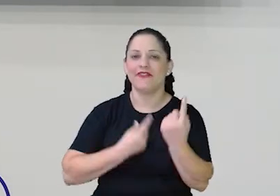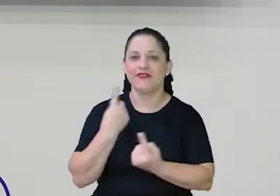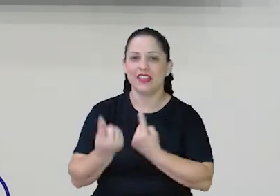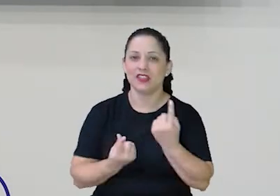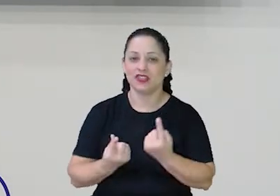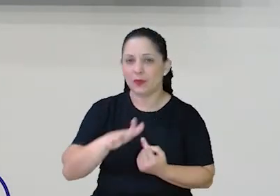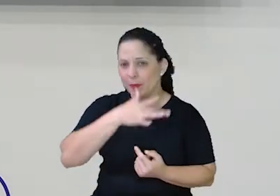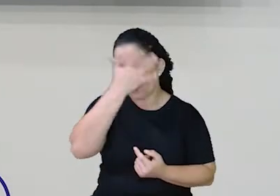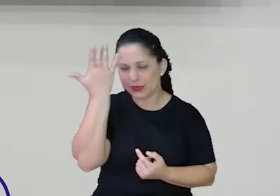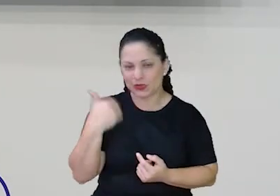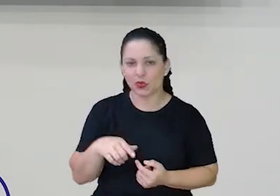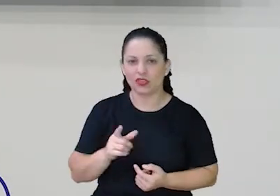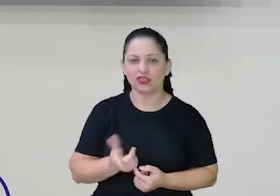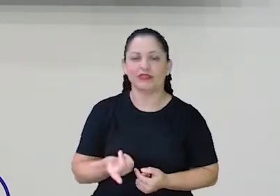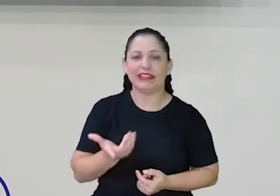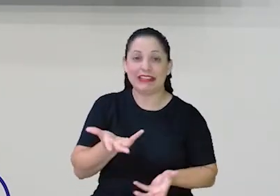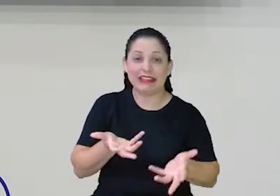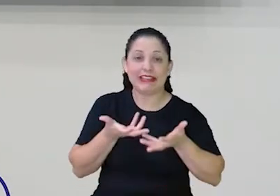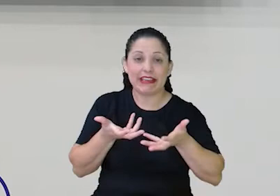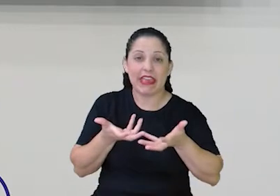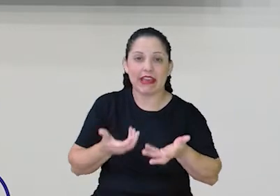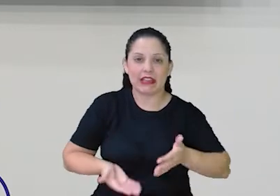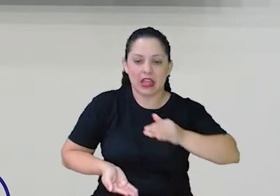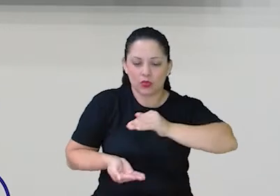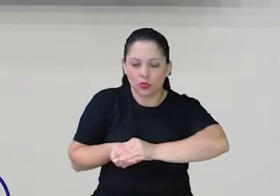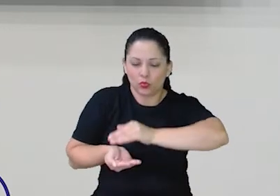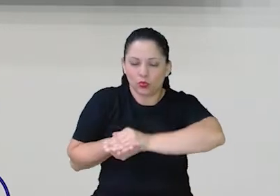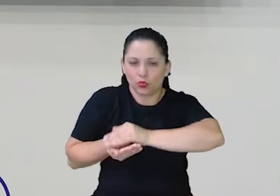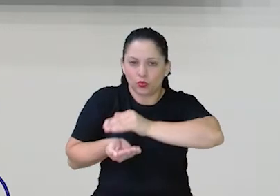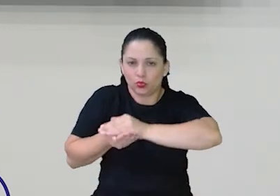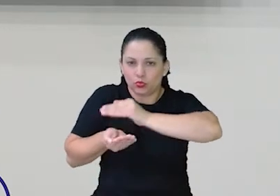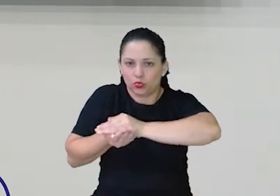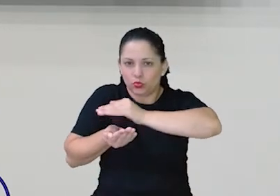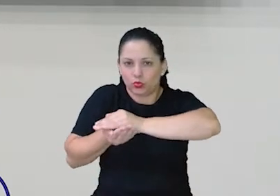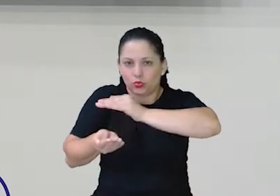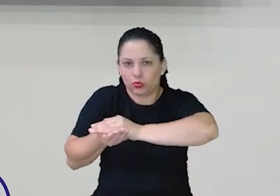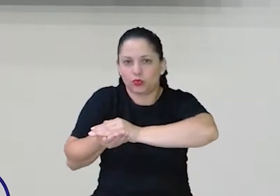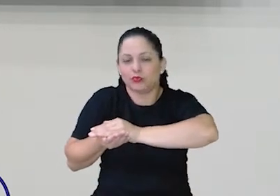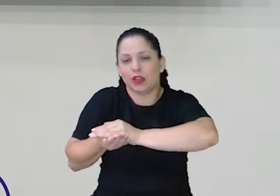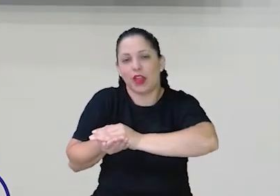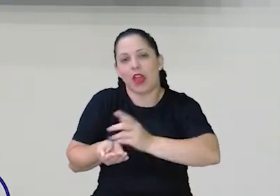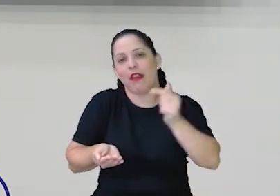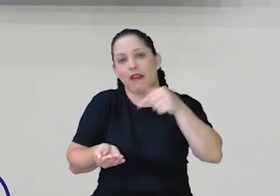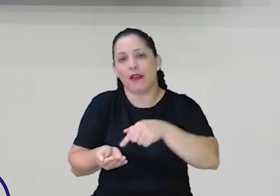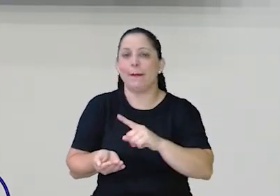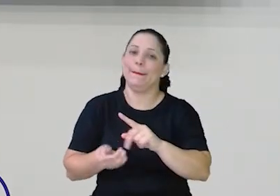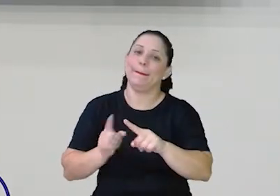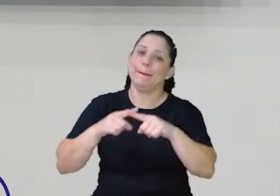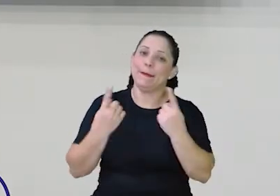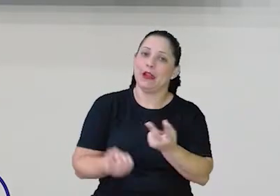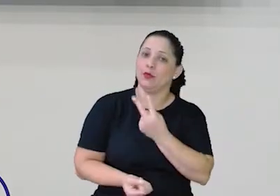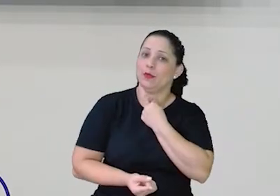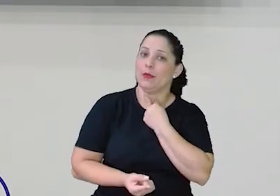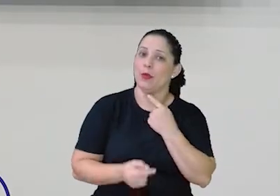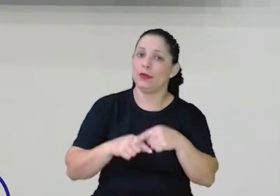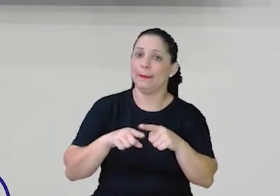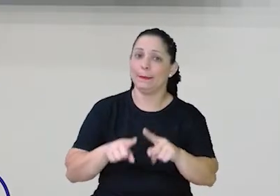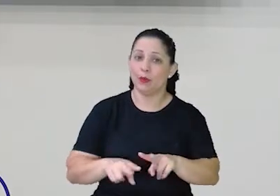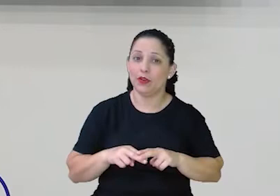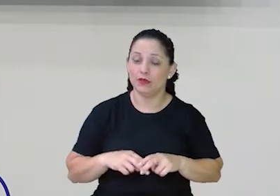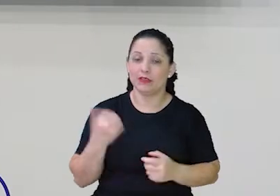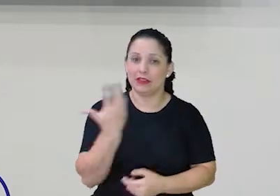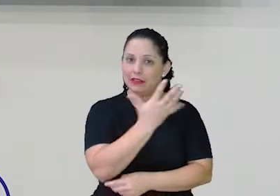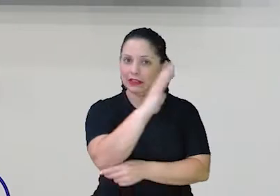mangues. Eu não acho lá uma coisa muito certa de se fazer, né? Porque a natureza, ela sempre pede de volta aquilo que lhe foi tomado.